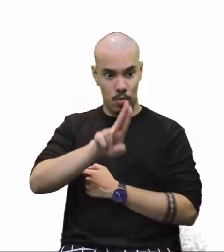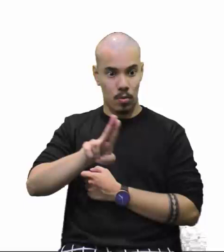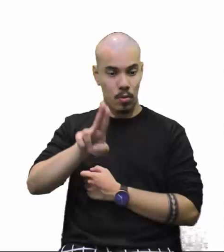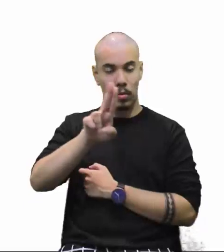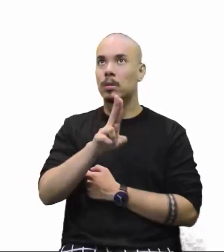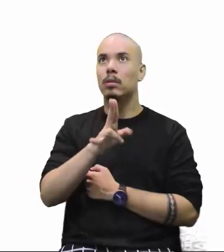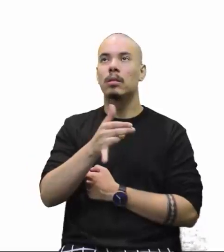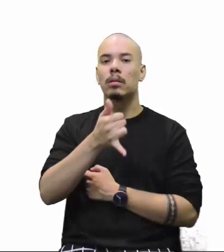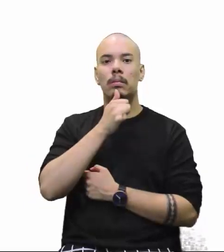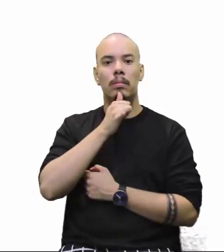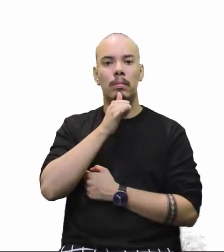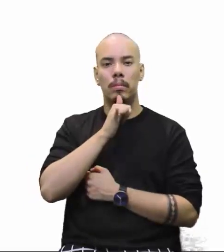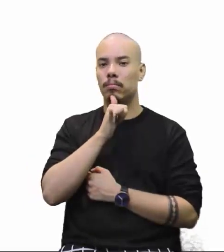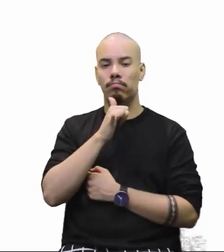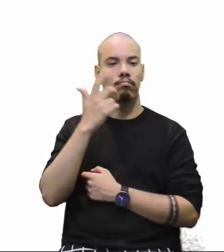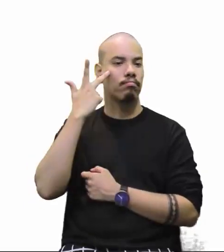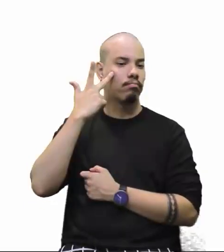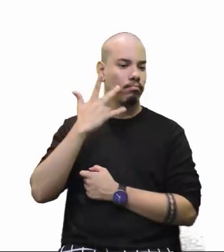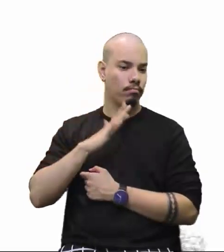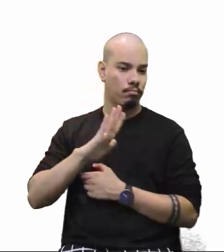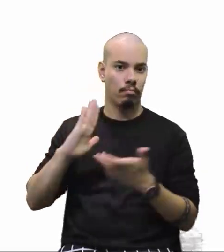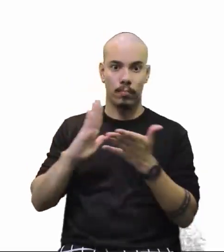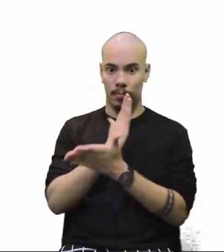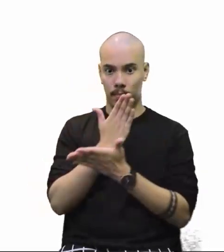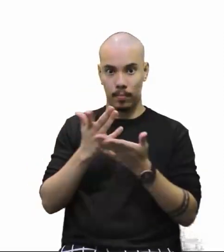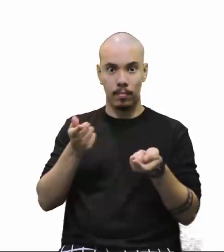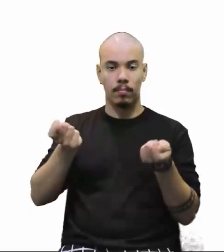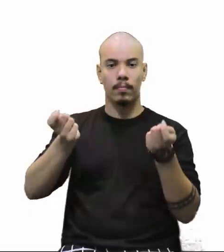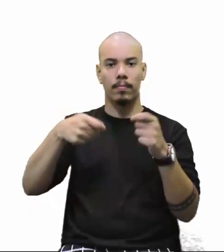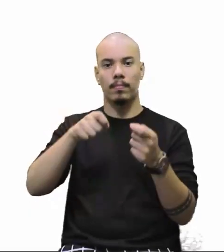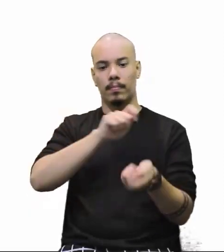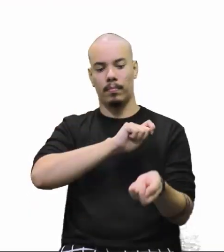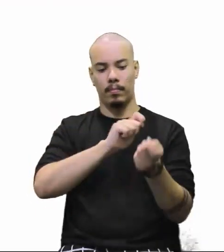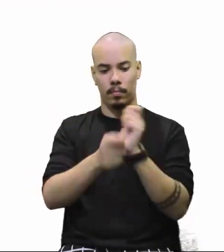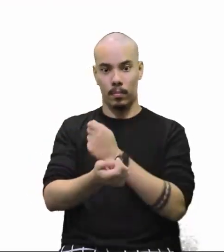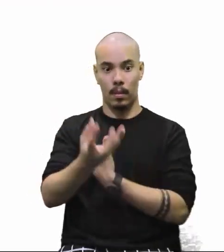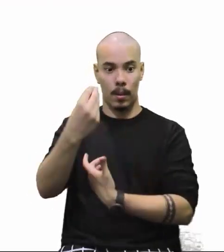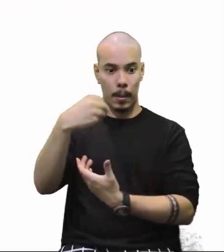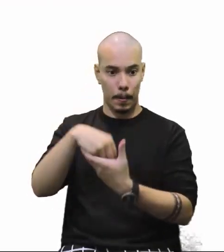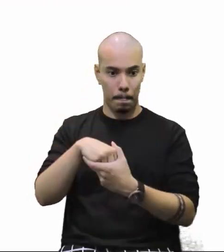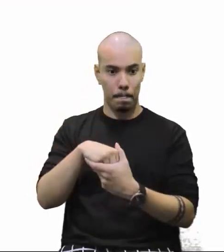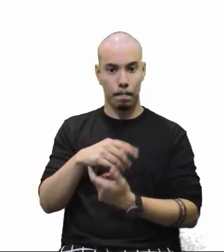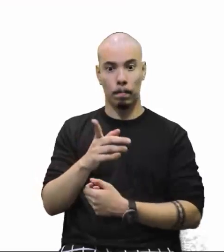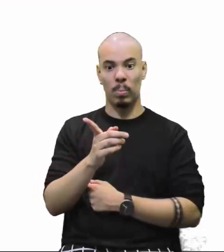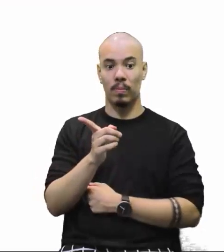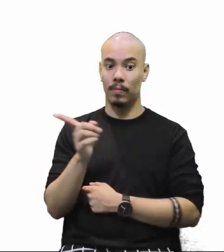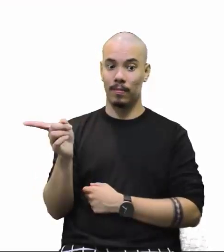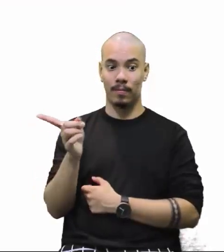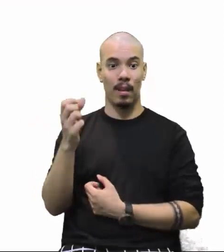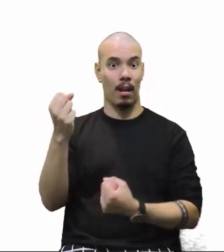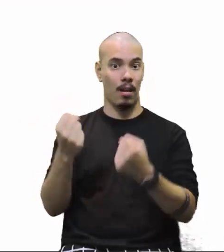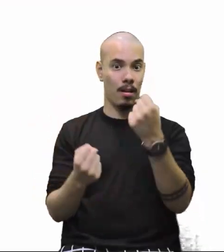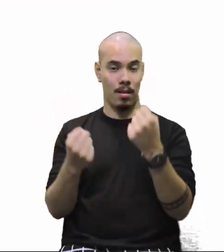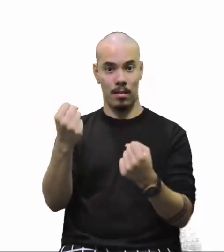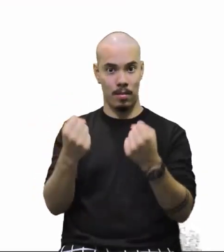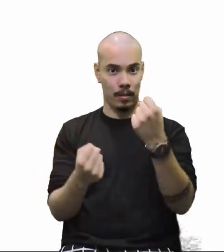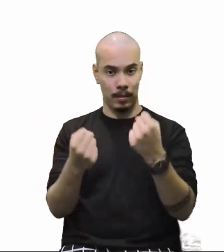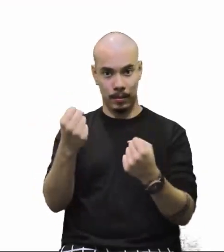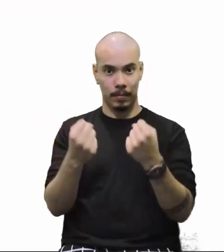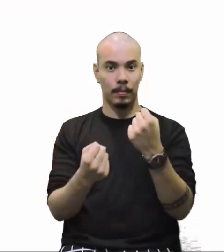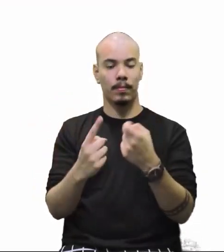Usa instantaneamente, alguns dá para guardar um pouco. Aqui um carro movido